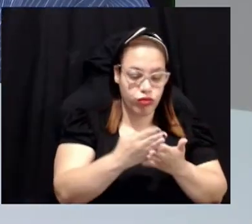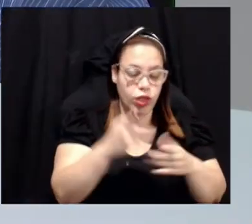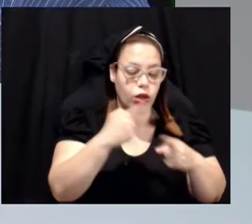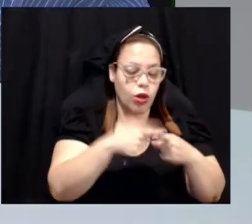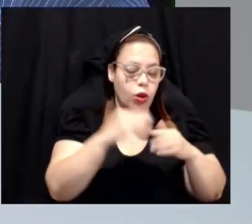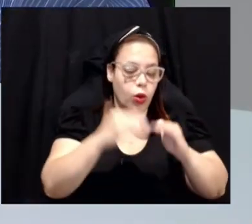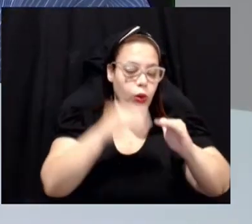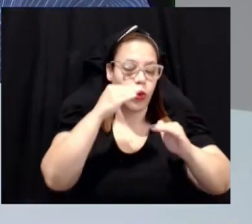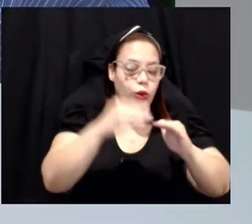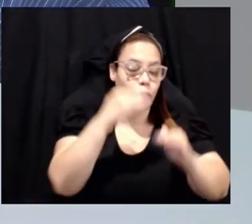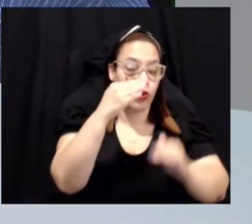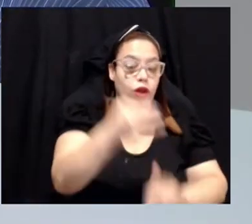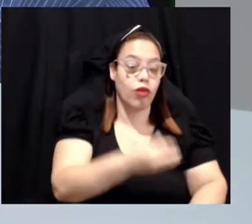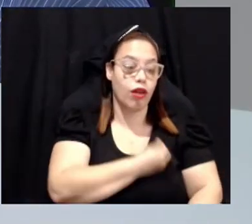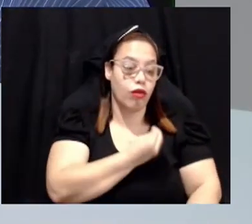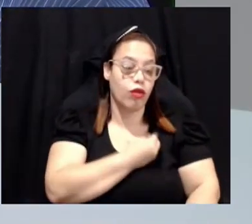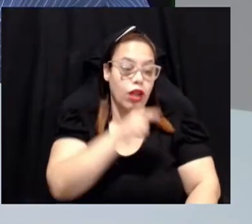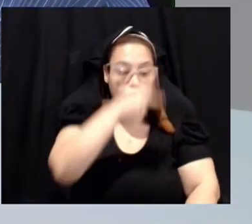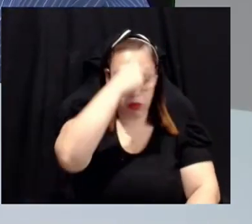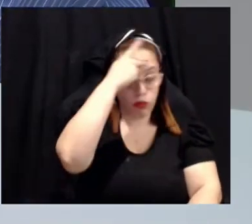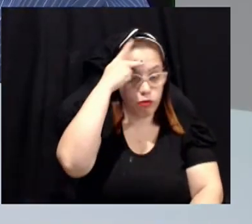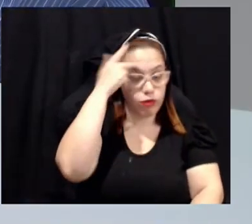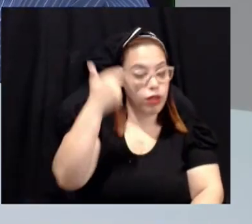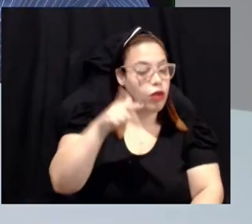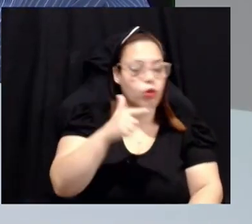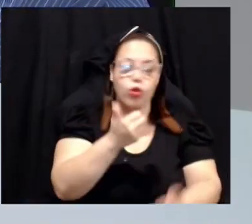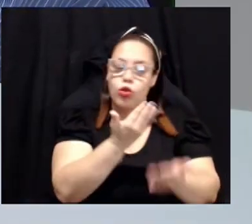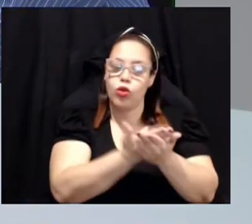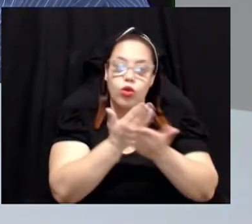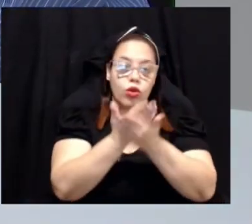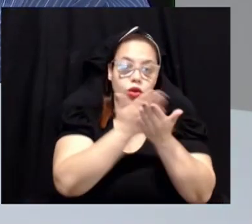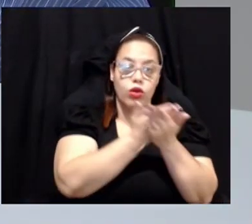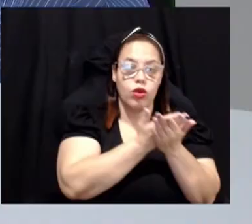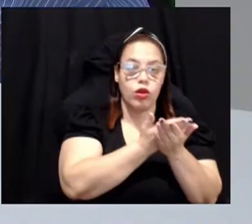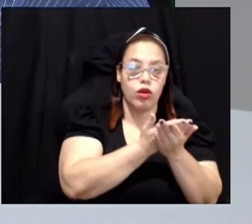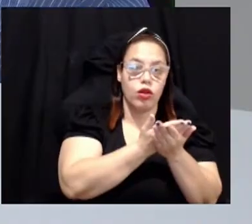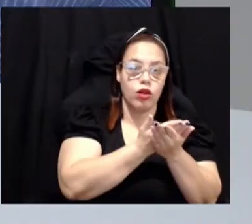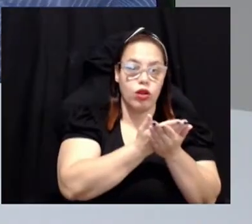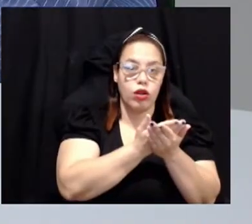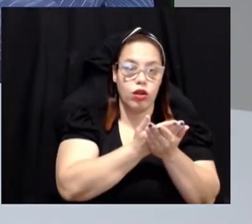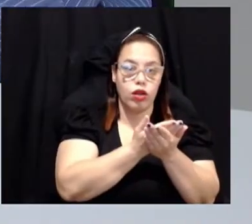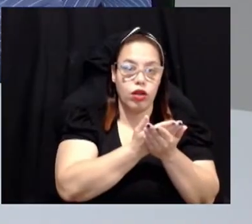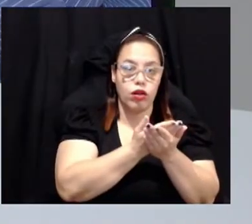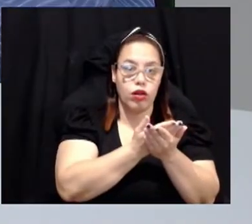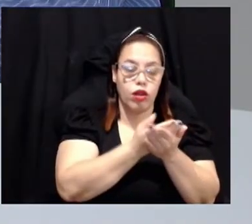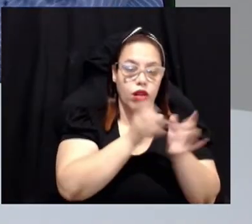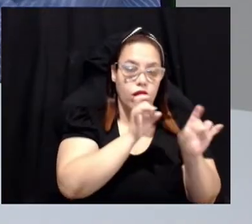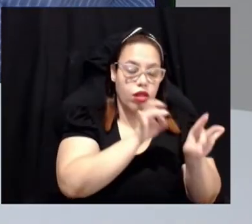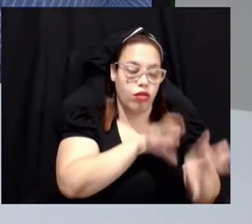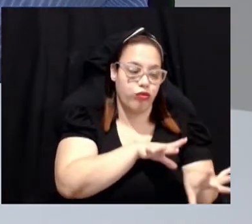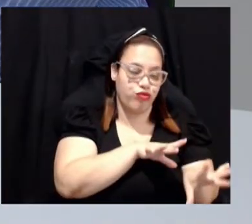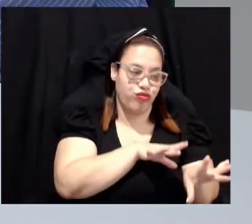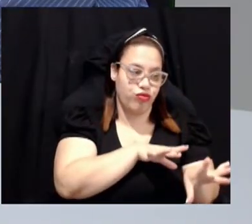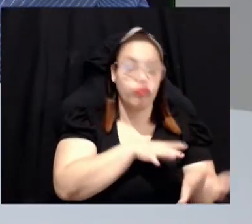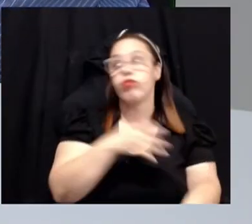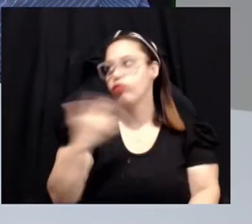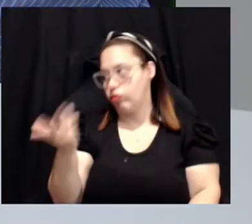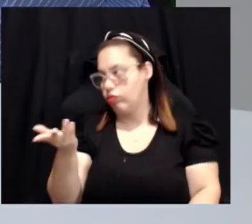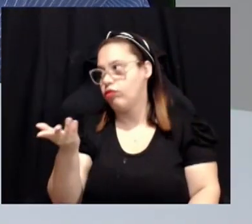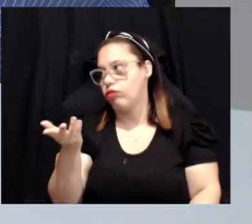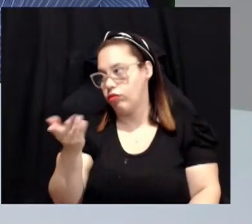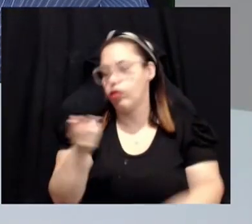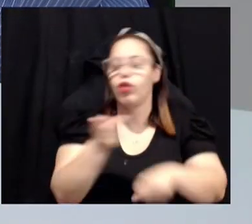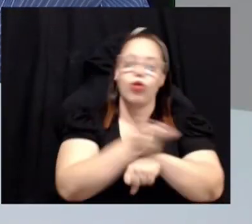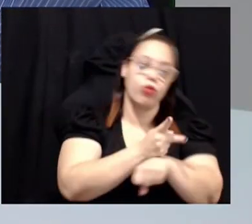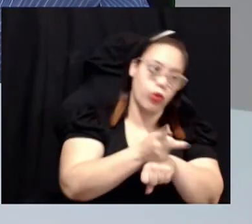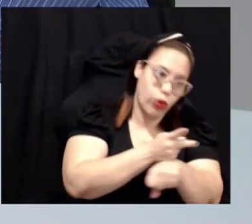vida, essa pessoa que não estudou, ela passou por processos de rejeição. Sem dúvida. Processo de busca, que tentou e